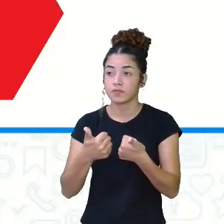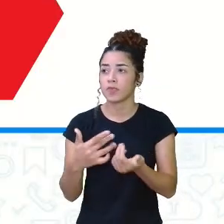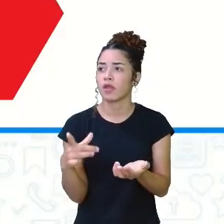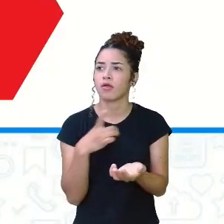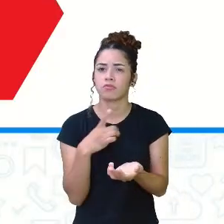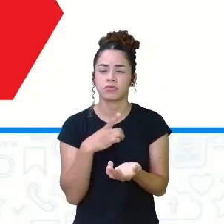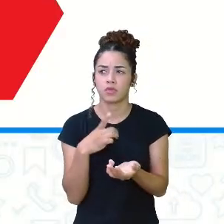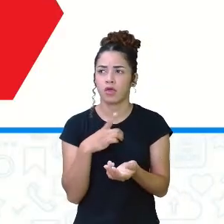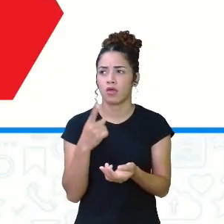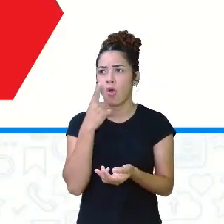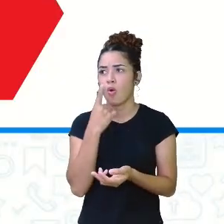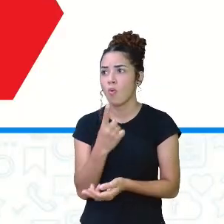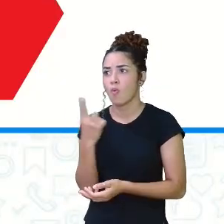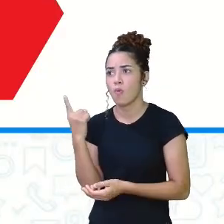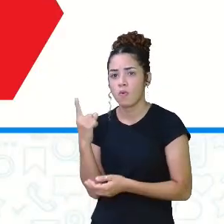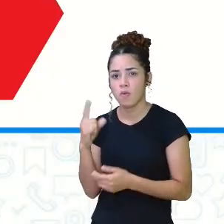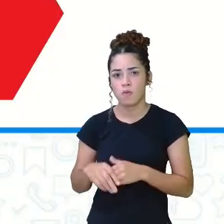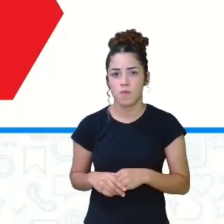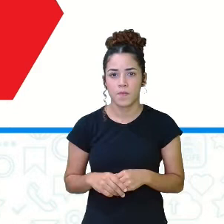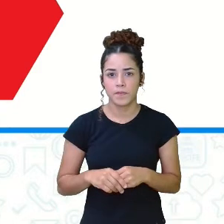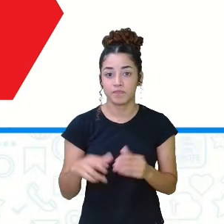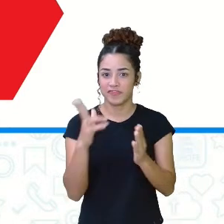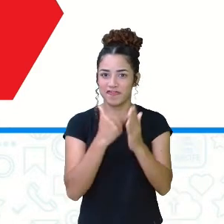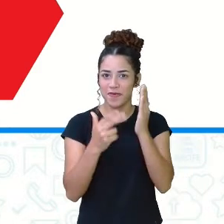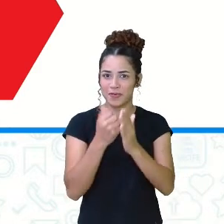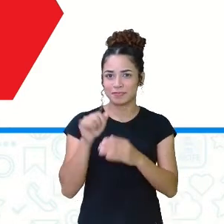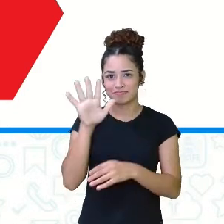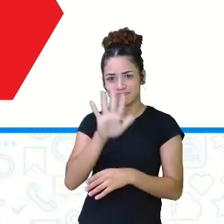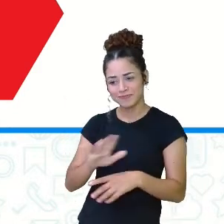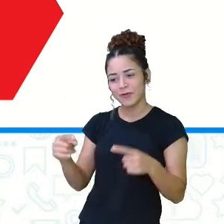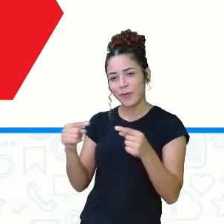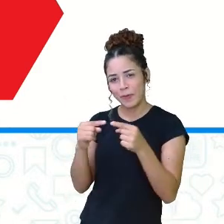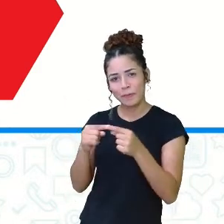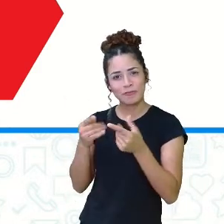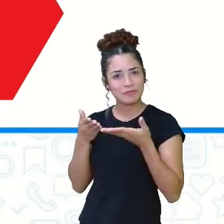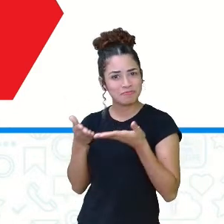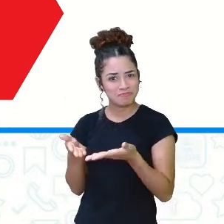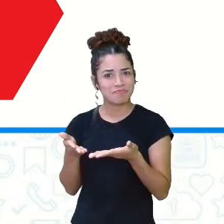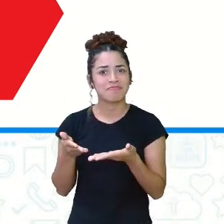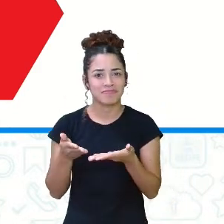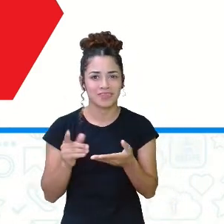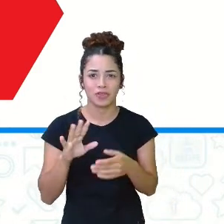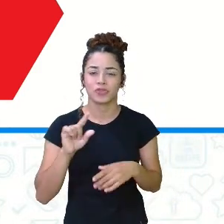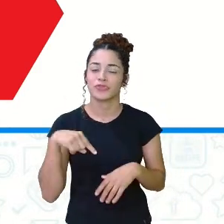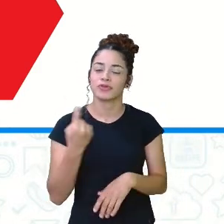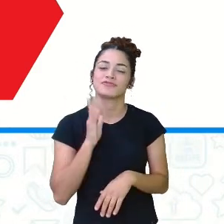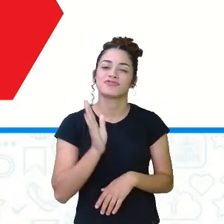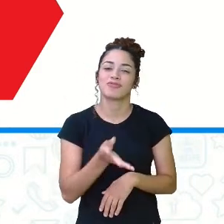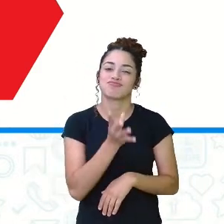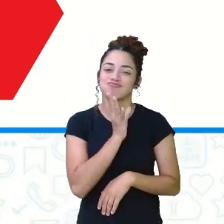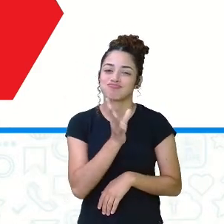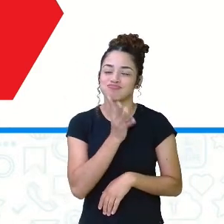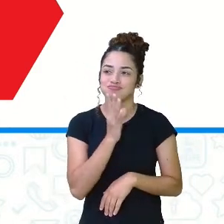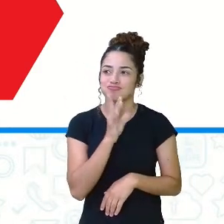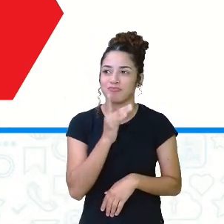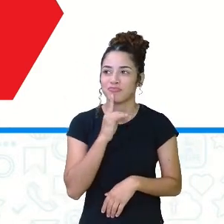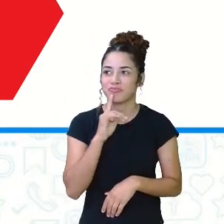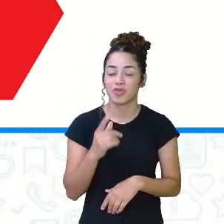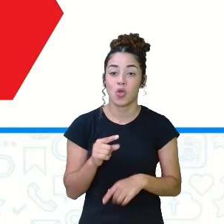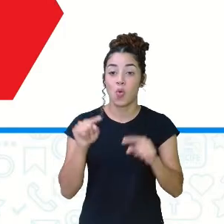os polígonos clássicos, as figuras que a gente já conhece. O